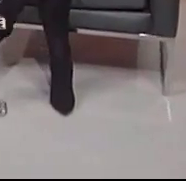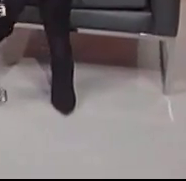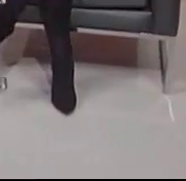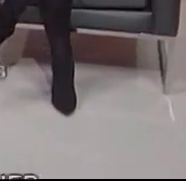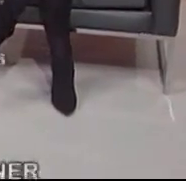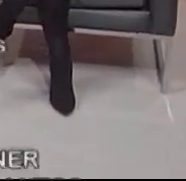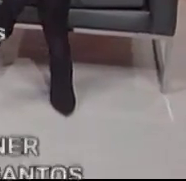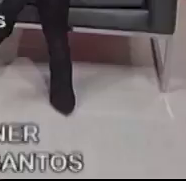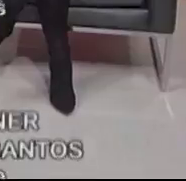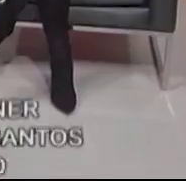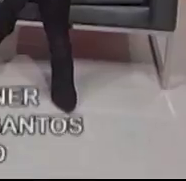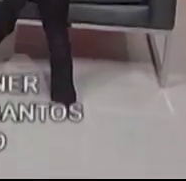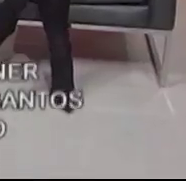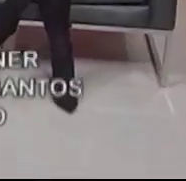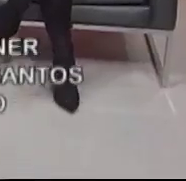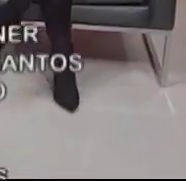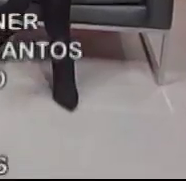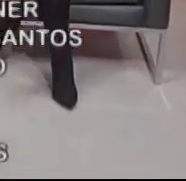k